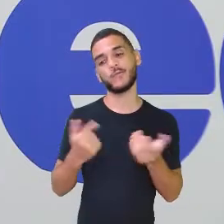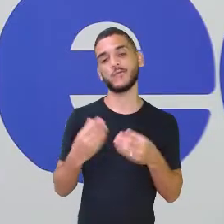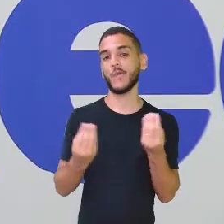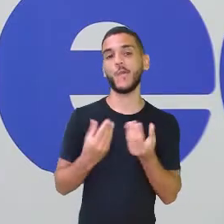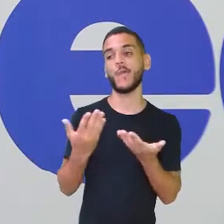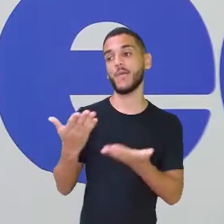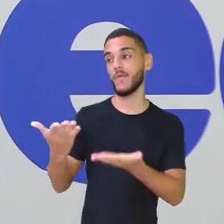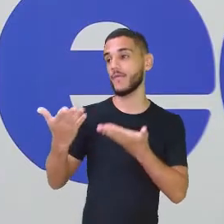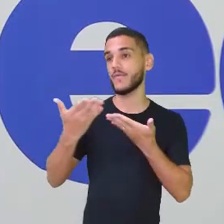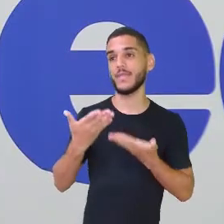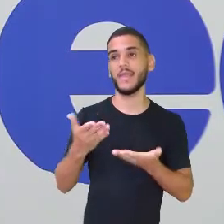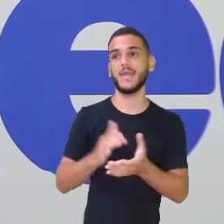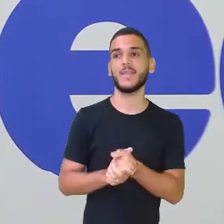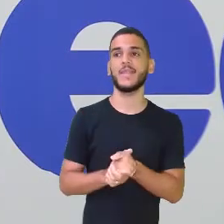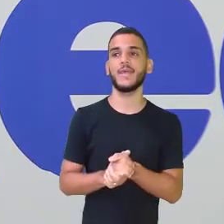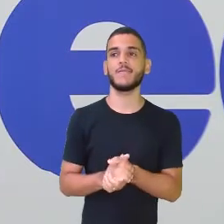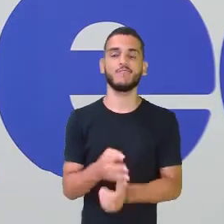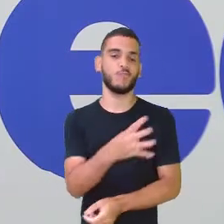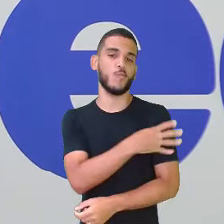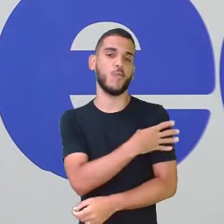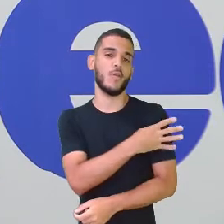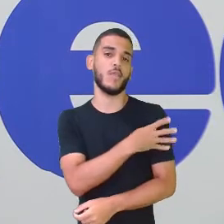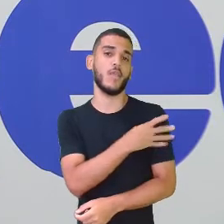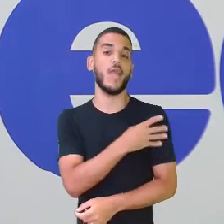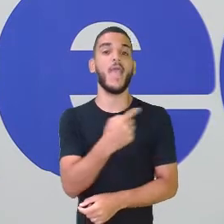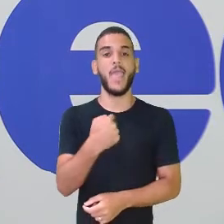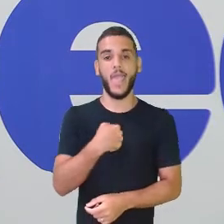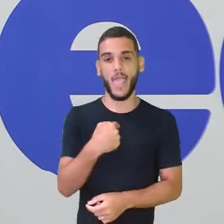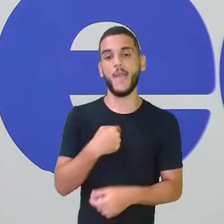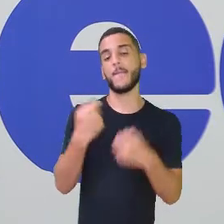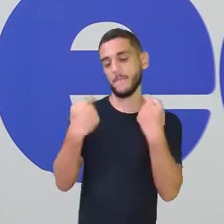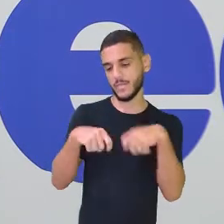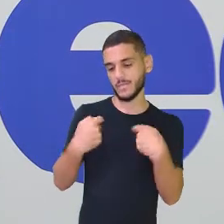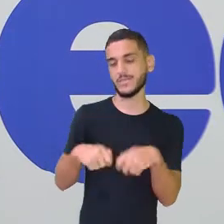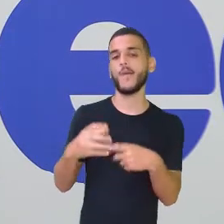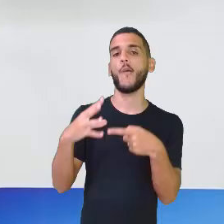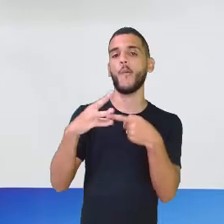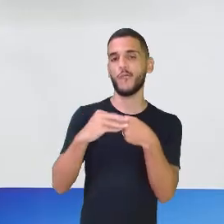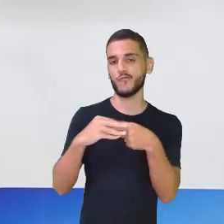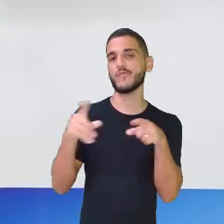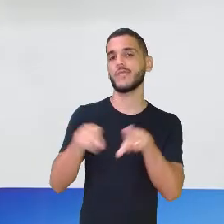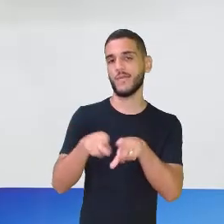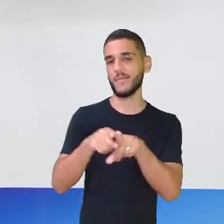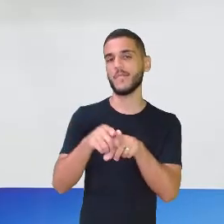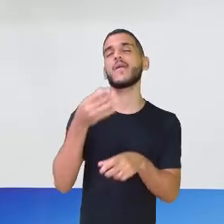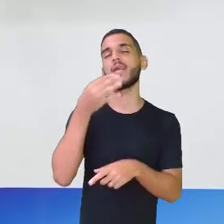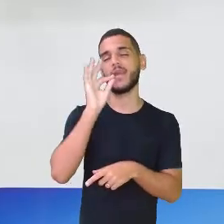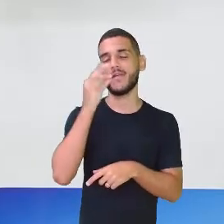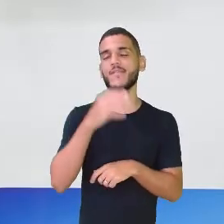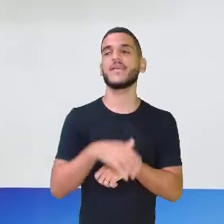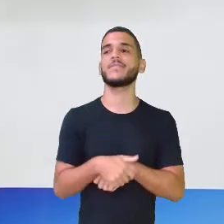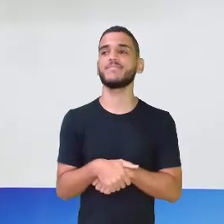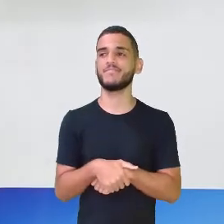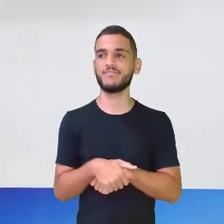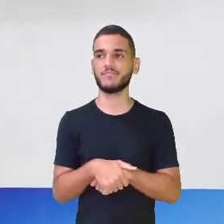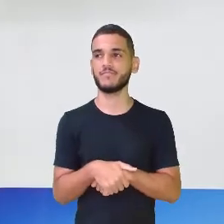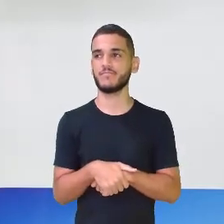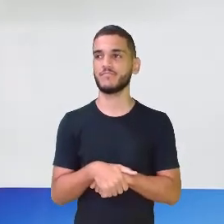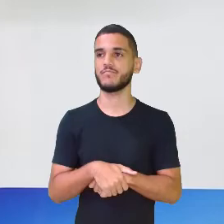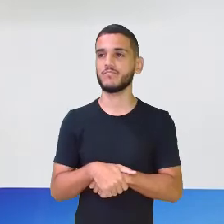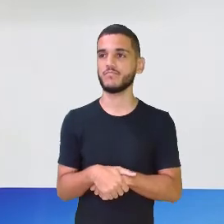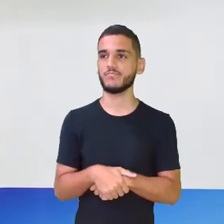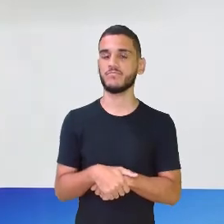do 4º ano. É então, será que eu não verdade. mereceria uma coxinha Eu com concordo, café? eu concordo. Eu concordo. E pulando depois